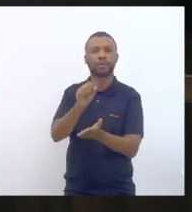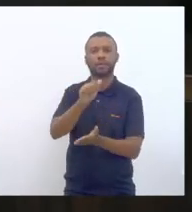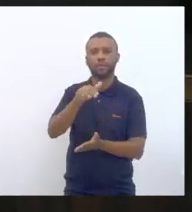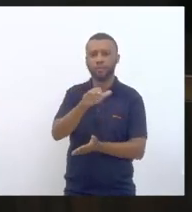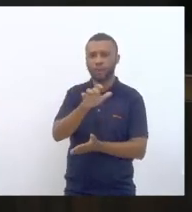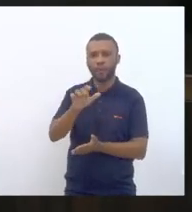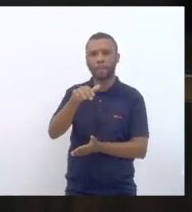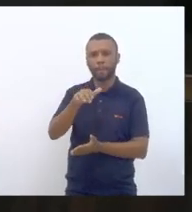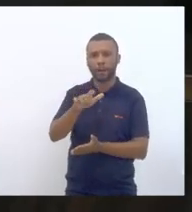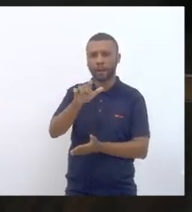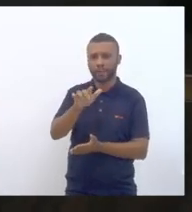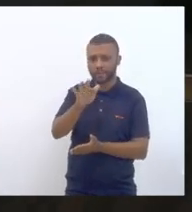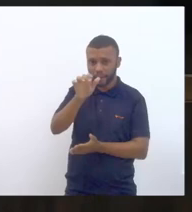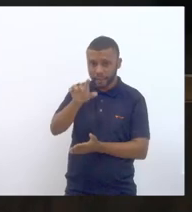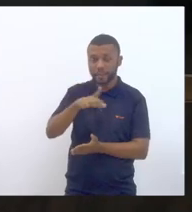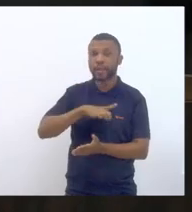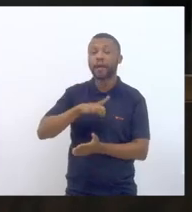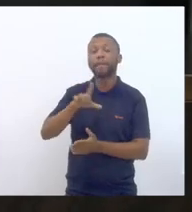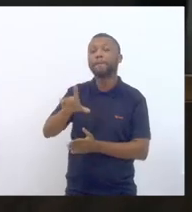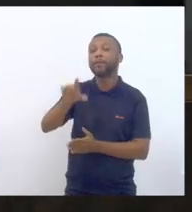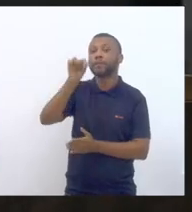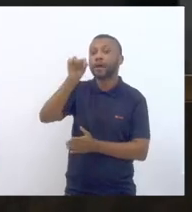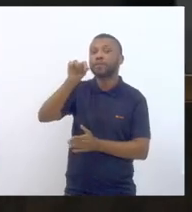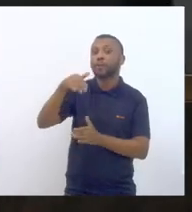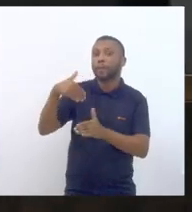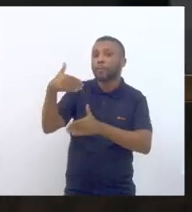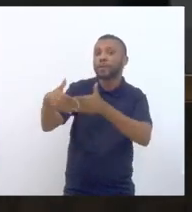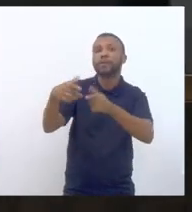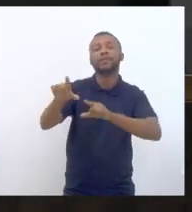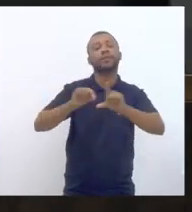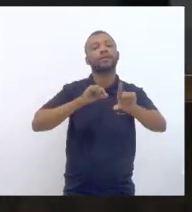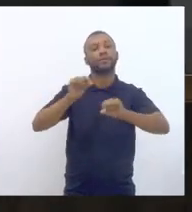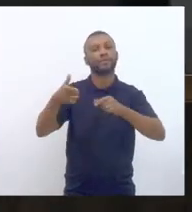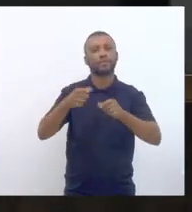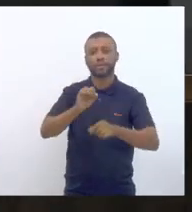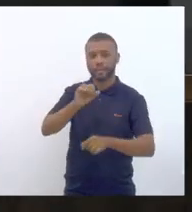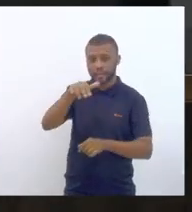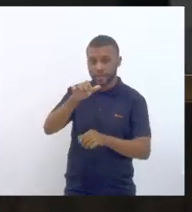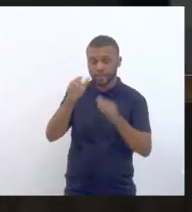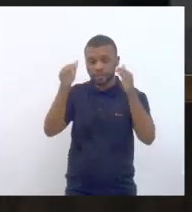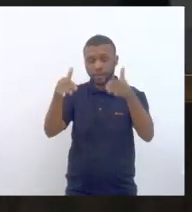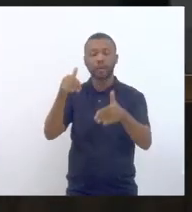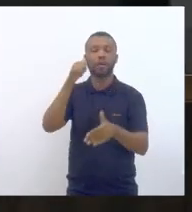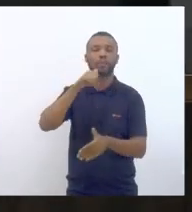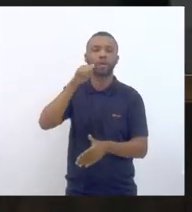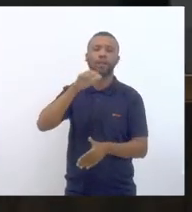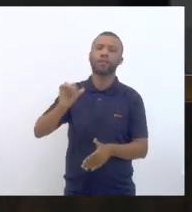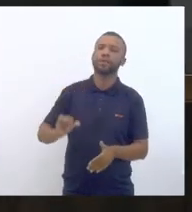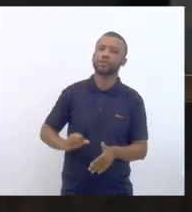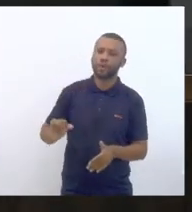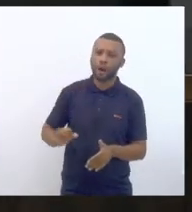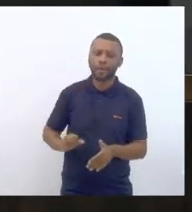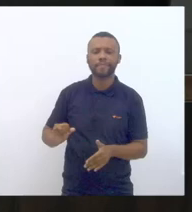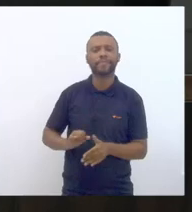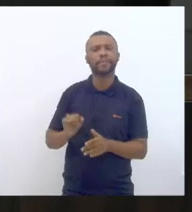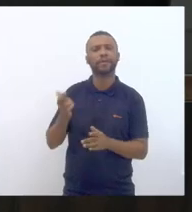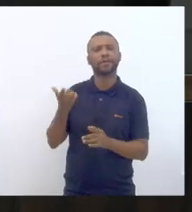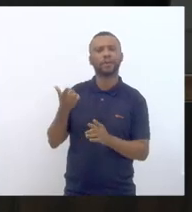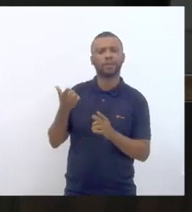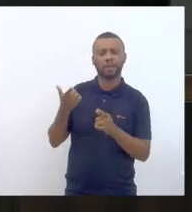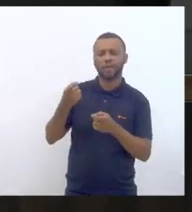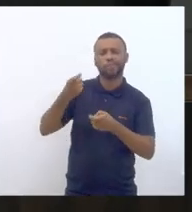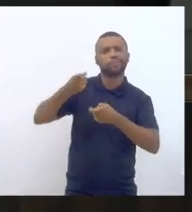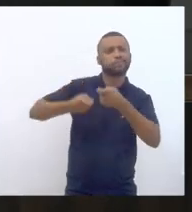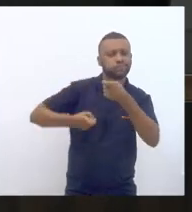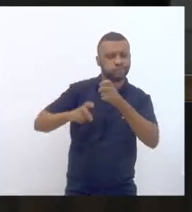haja prioridade no processo seletivo do Sistema Nacional de Emprego, SINE, para as mulheres que sofram violência